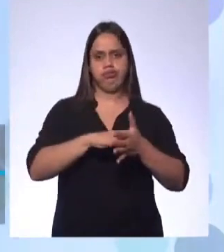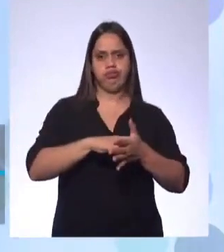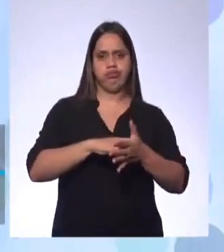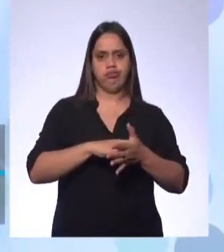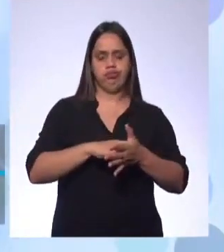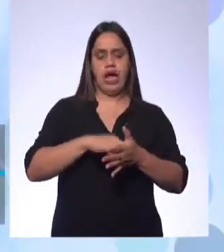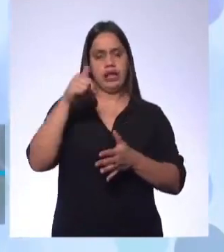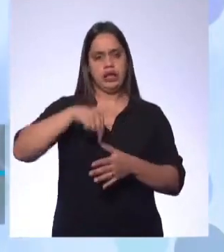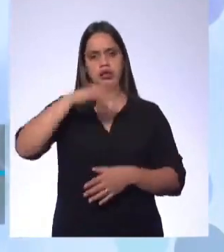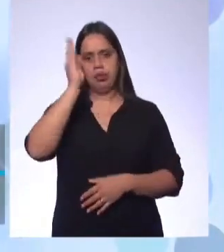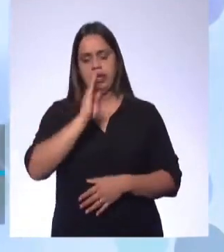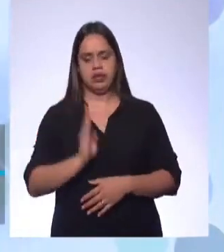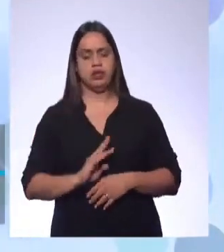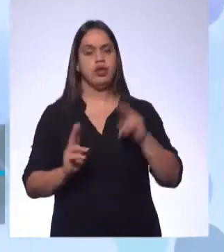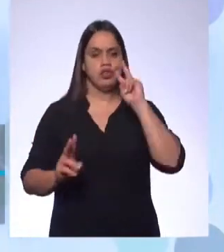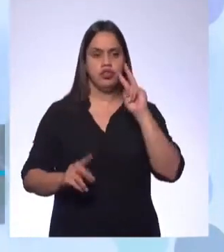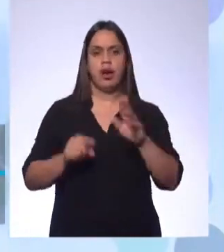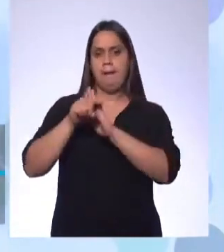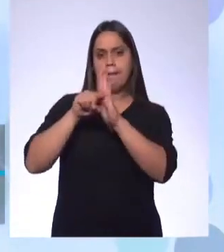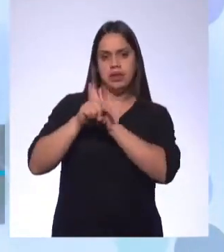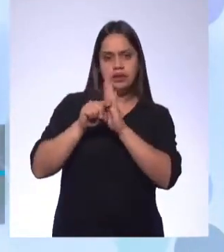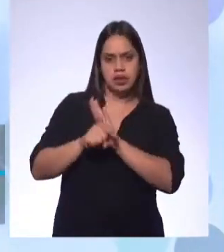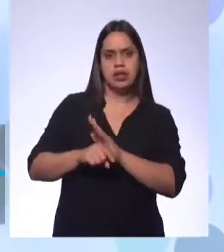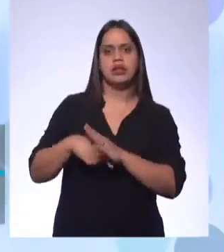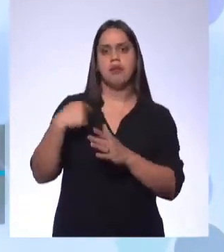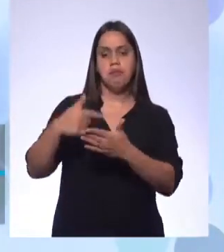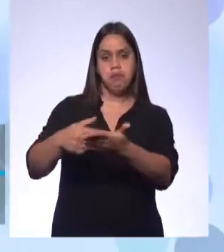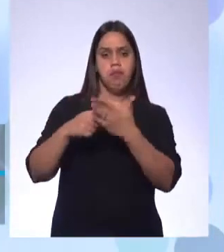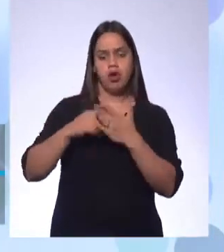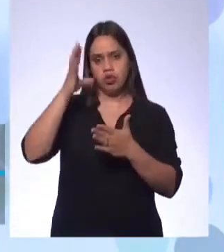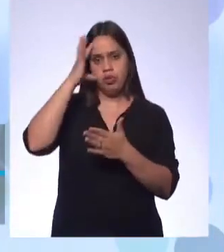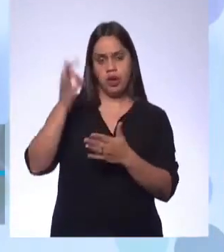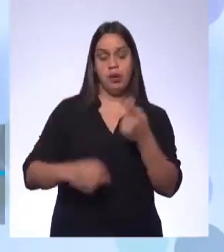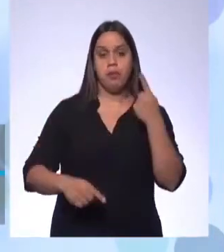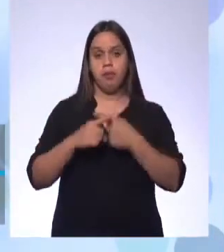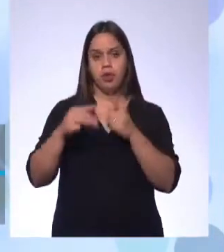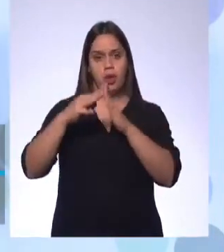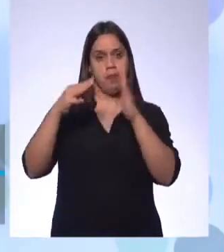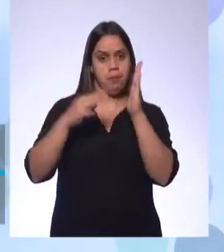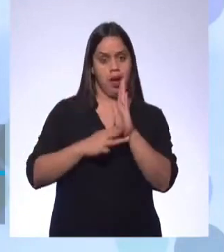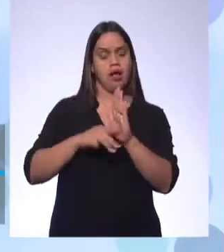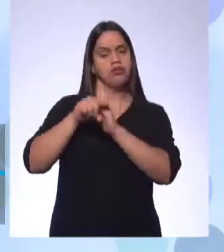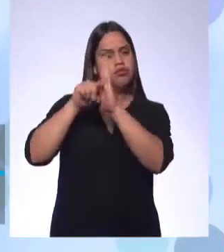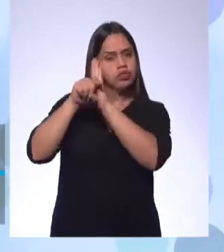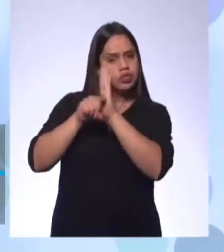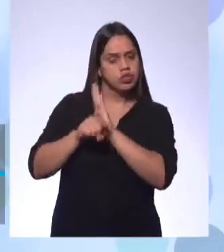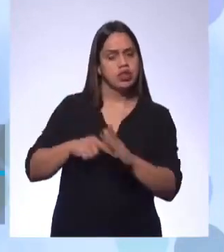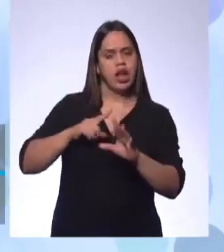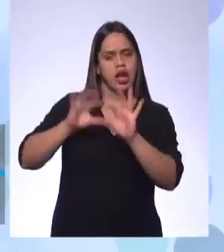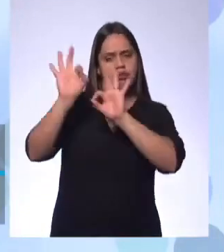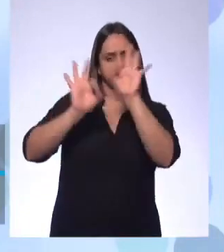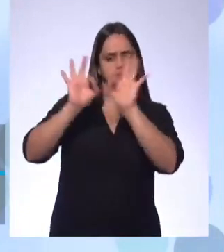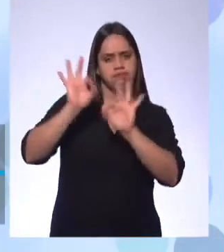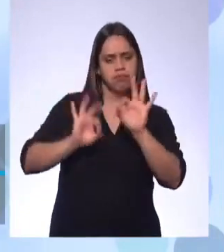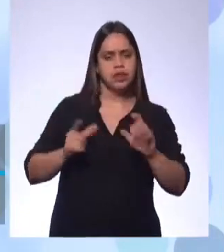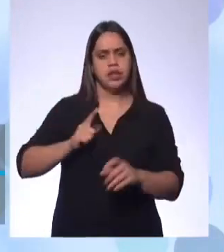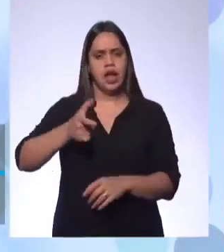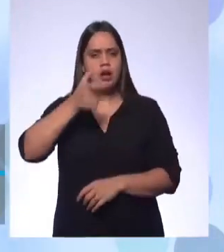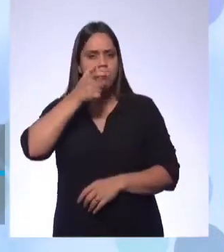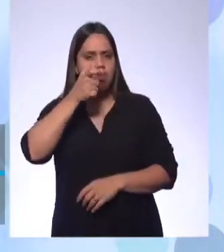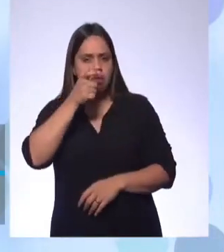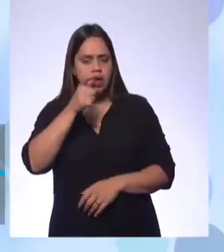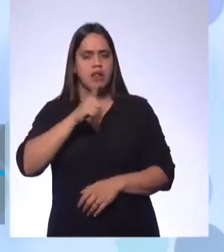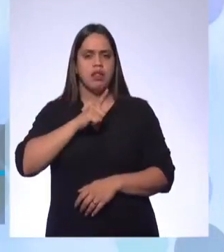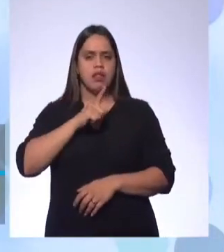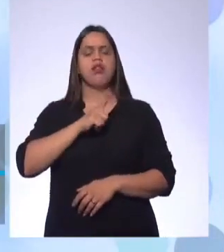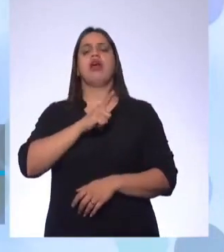que a gente compreenda, porque os métodos científicos eles são outros. Tem uma sistematização, tem uma observação,